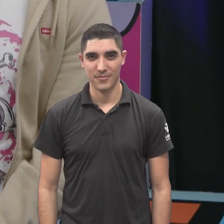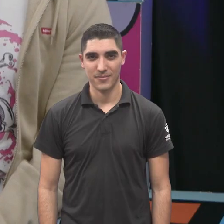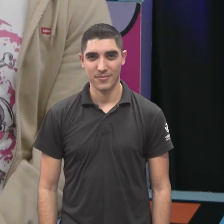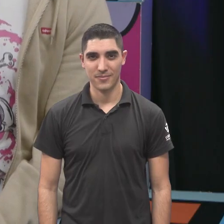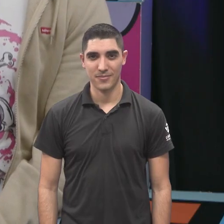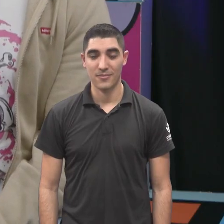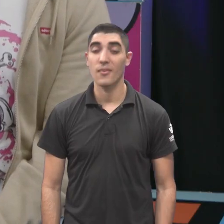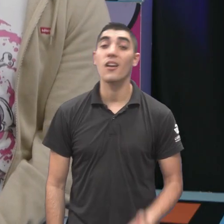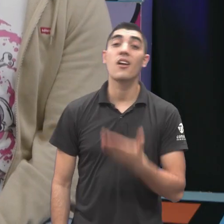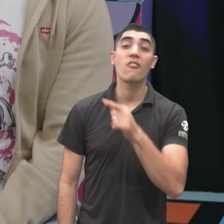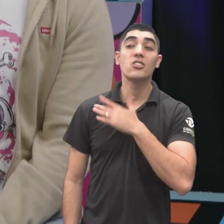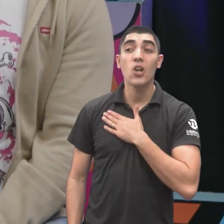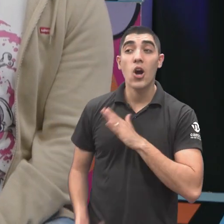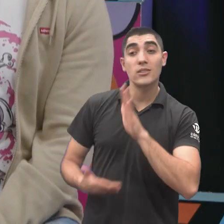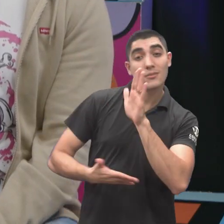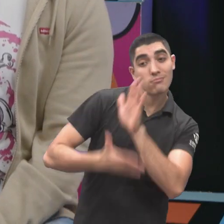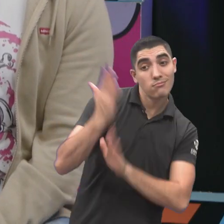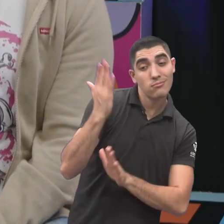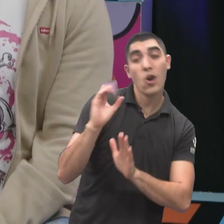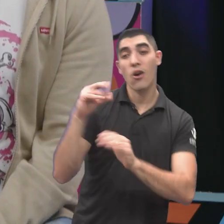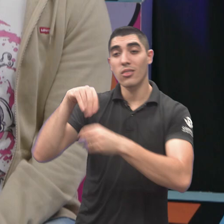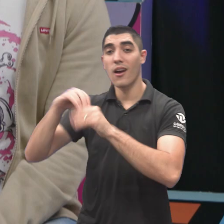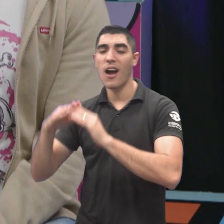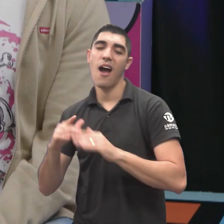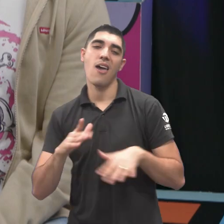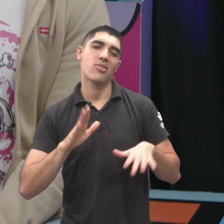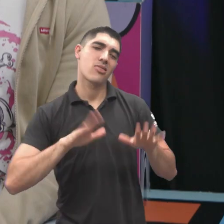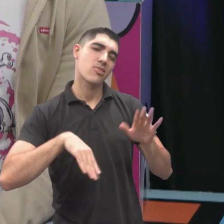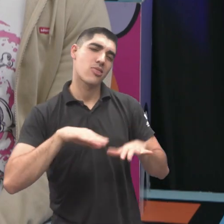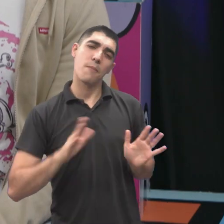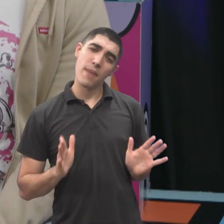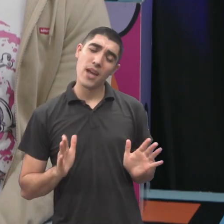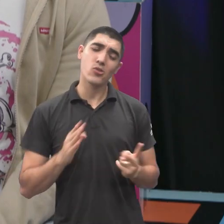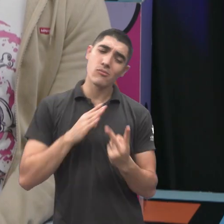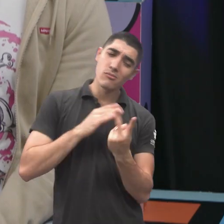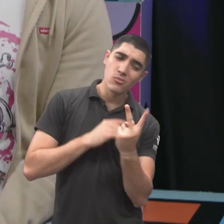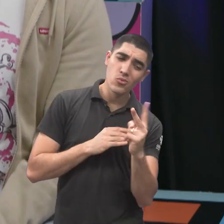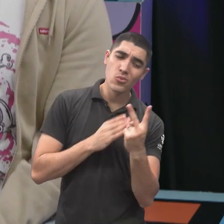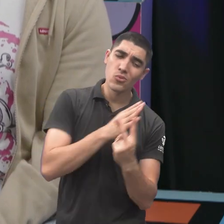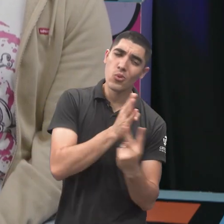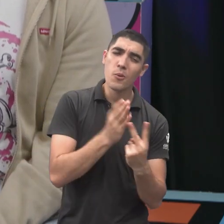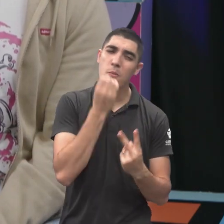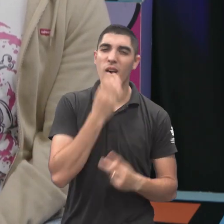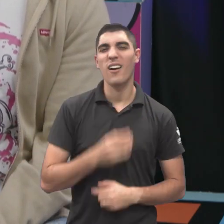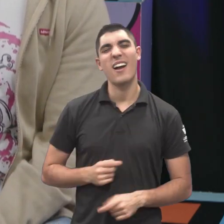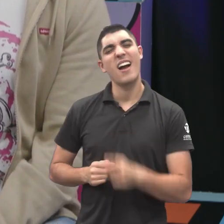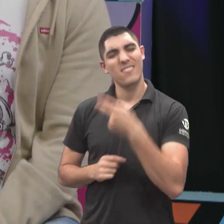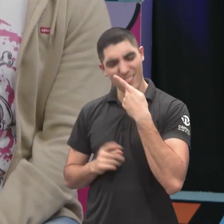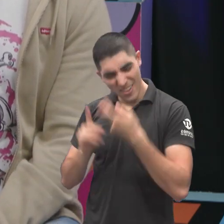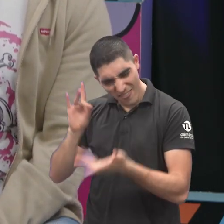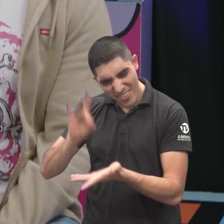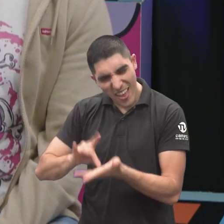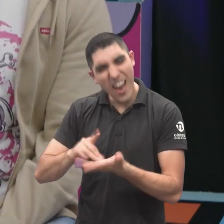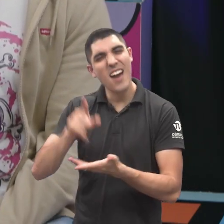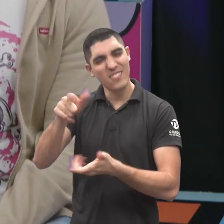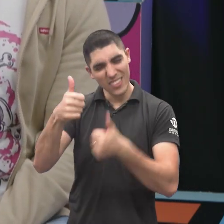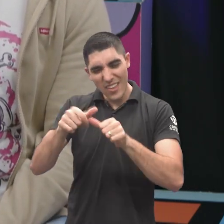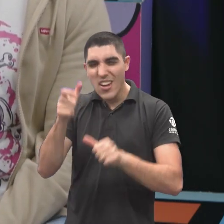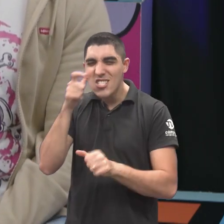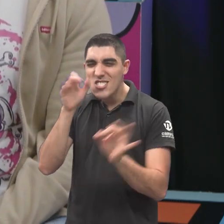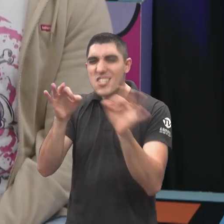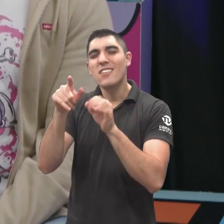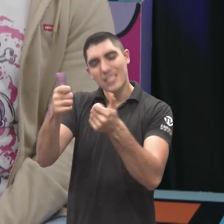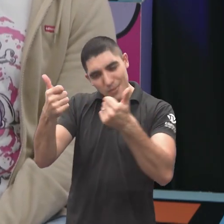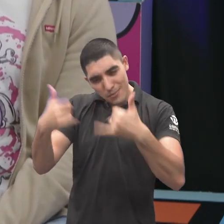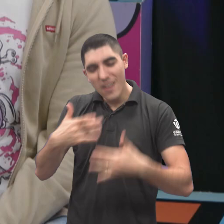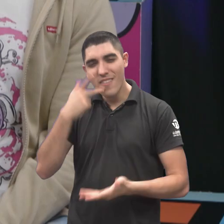E aí, rolezão ou ficar em casa? Depende do momento. Os dois são bons. Fala a verdade, cara. Você tava assistindo, não mente pra quem tá aqui acompanhando o